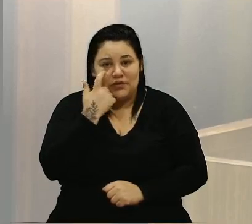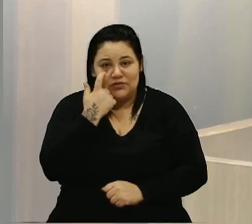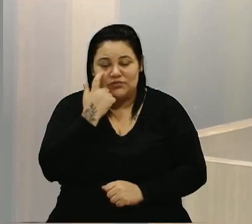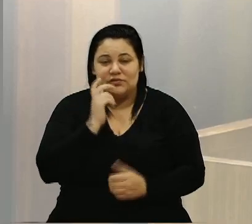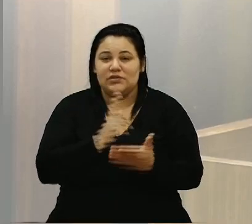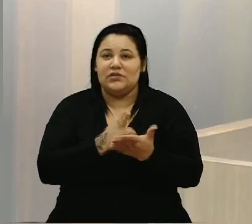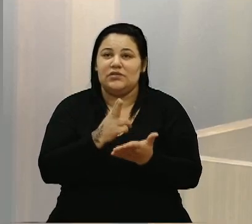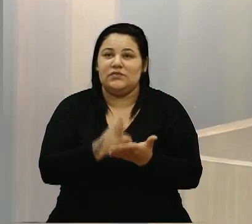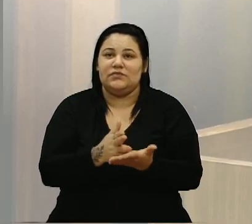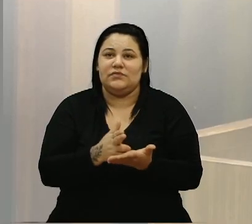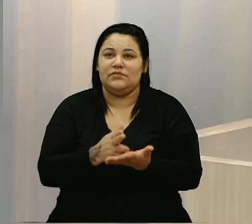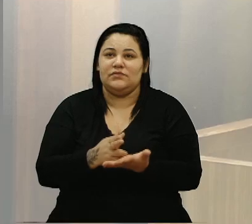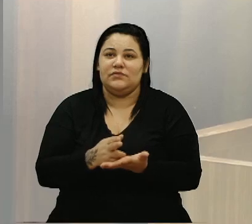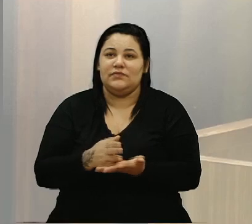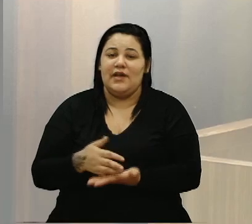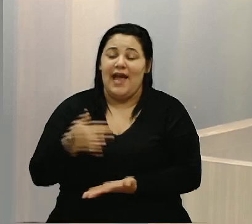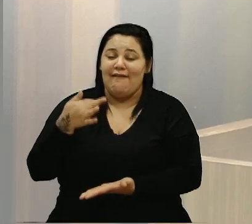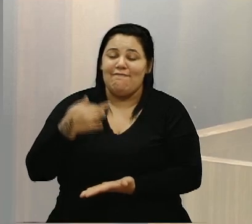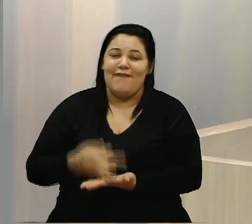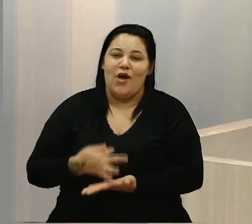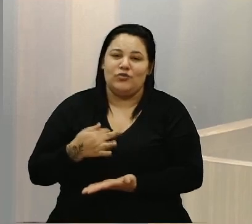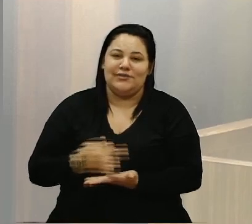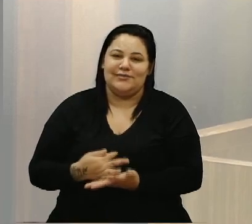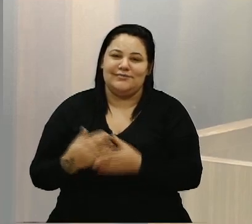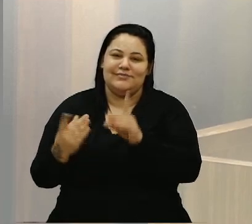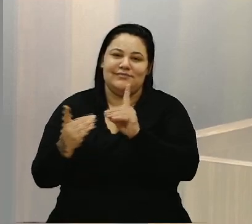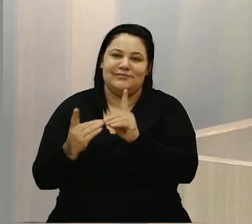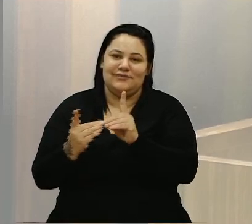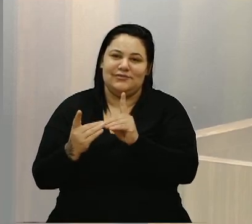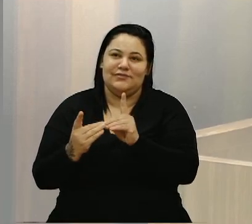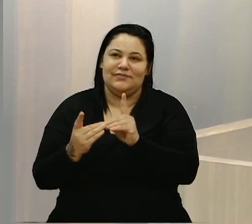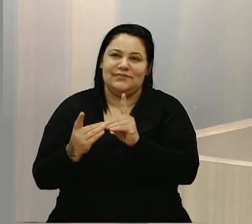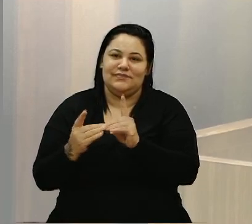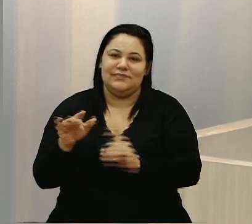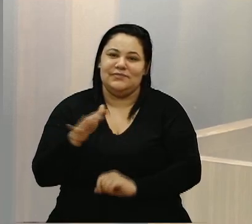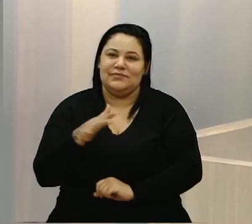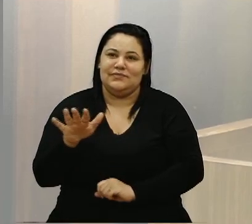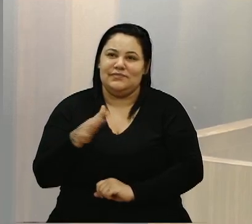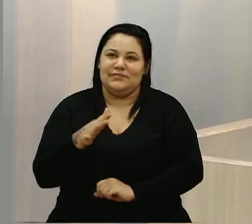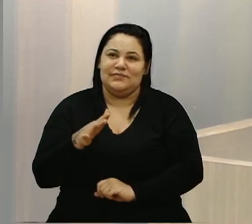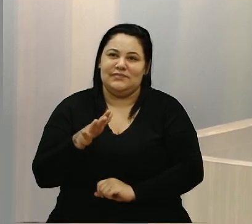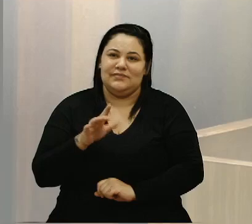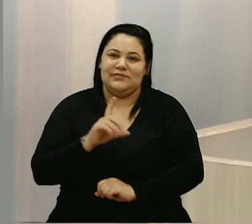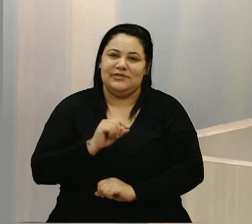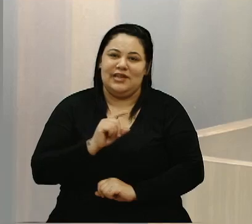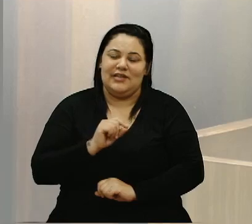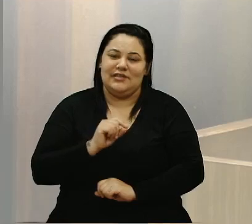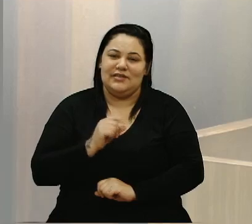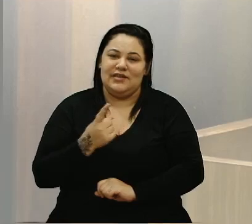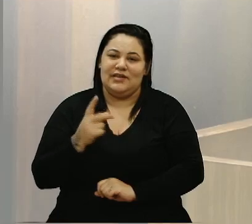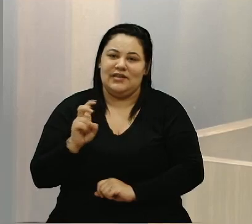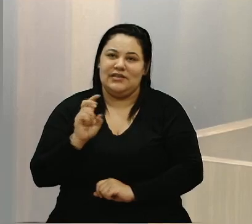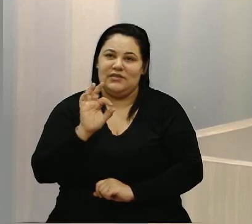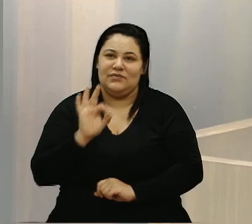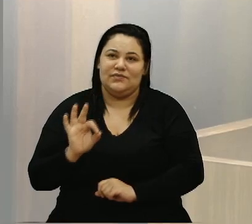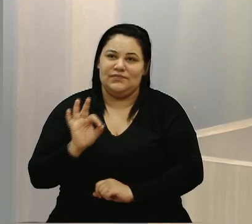Um absenteísmo, ou seja, uma falta que gira em torno de 10% a